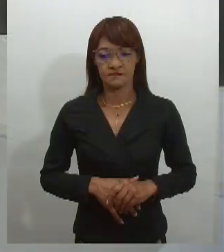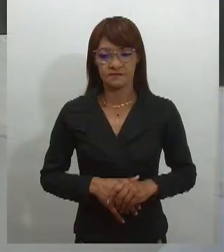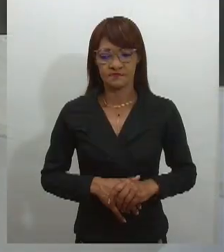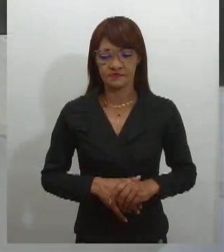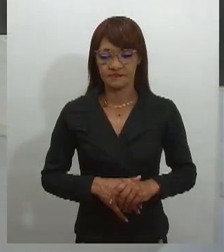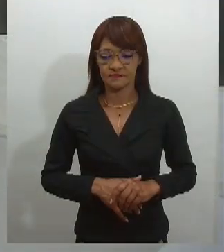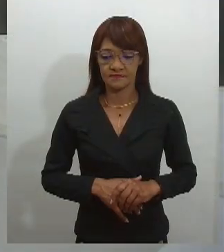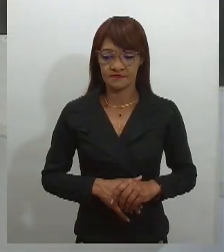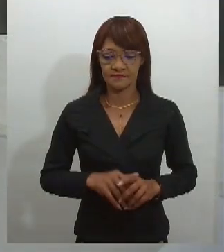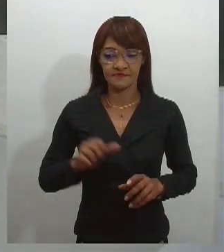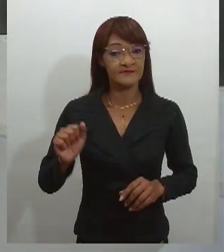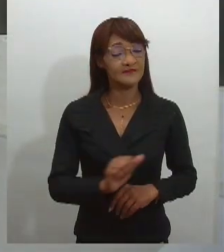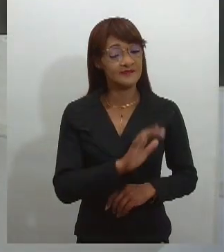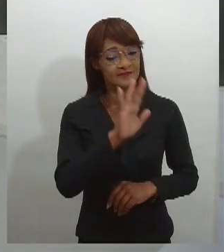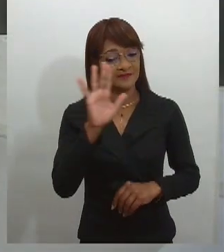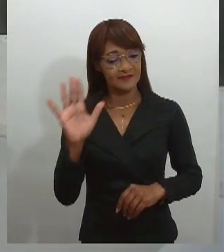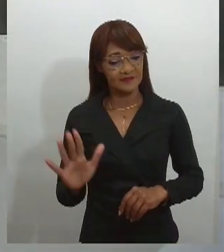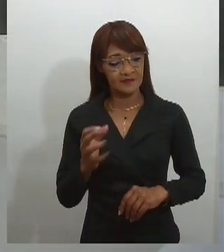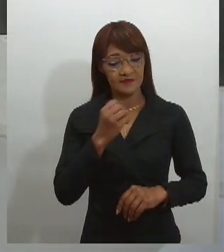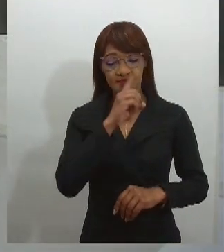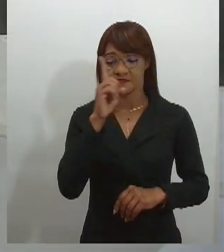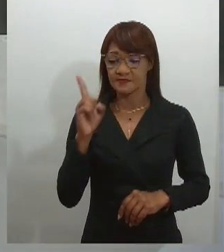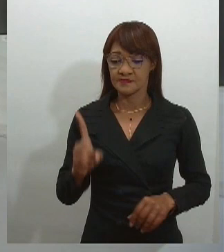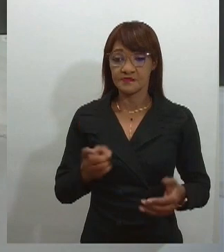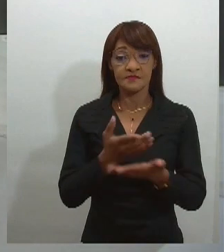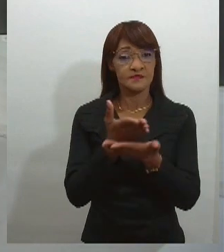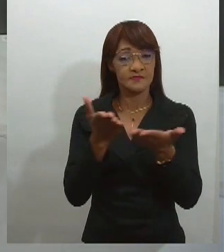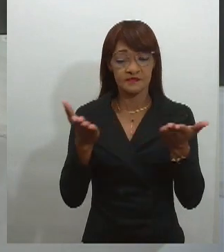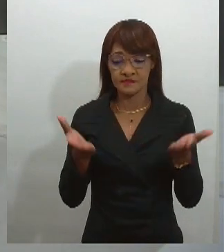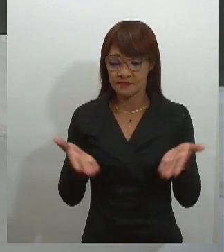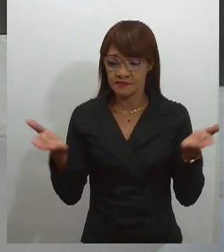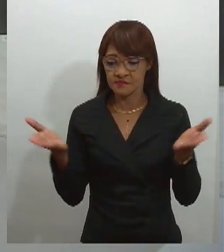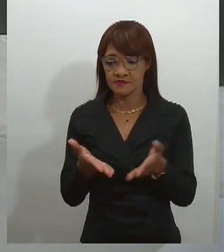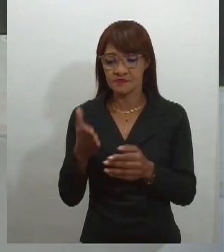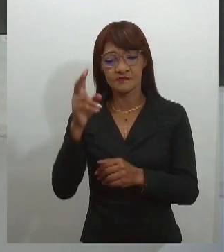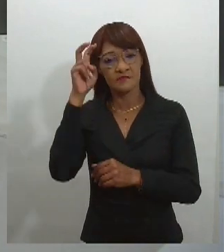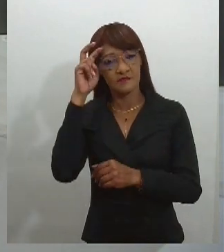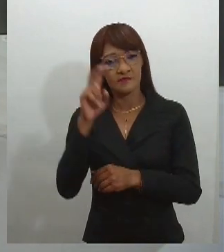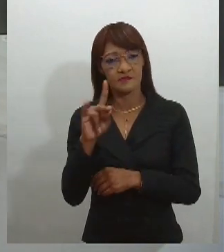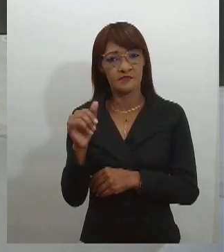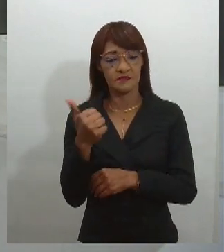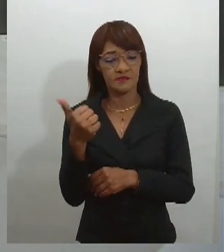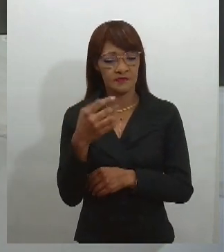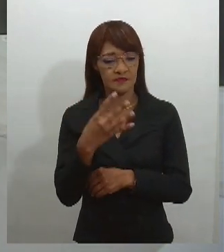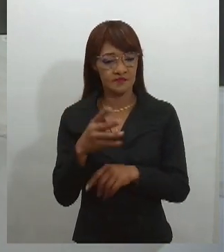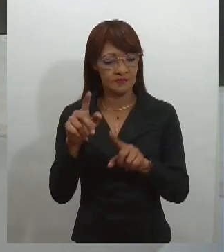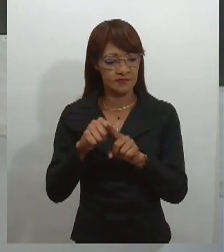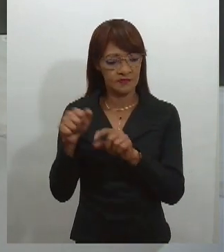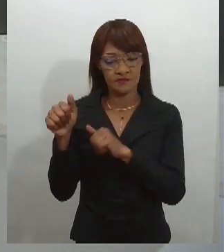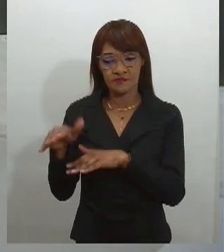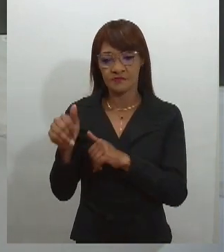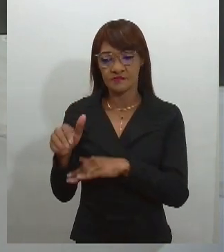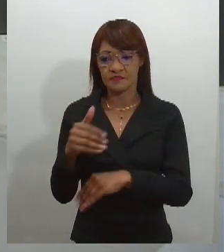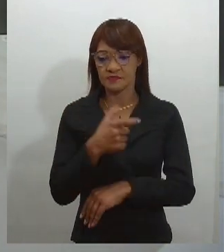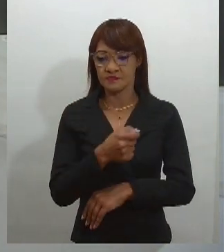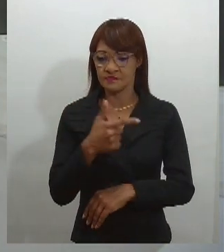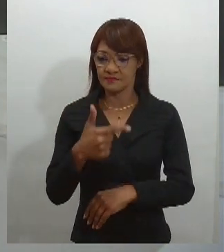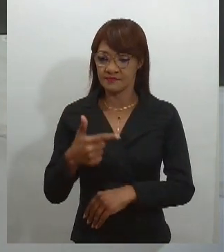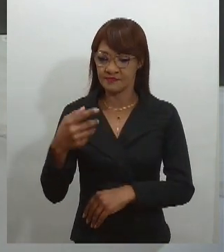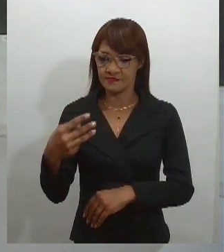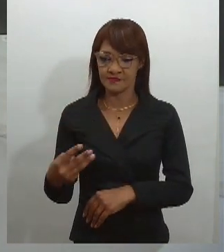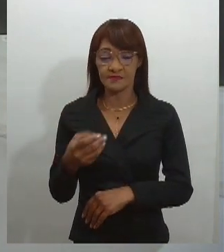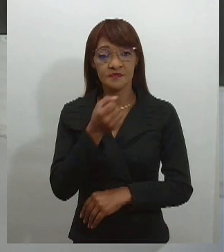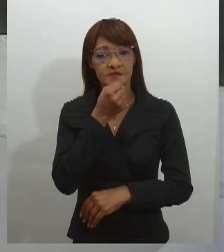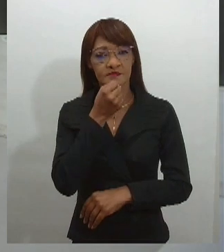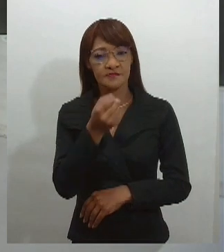Olá, muito bom dia para você, quinta-feira, 14 de setembro de 2023. O Jornal da Lese está no ar